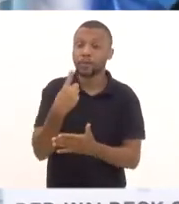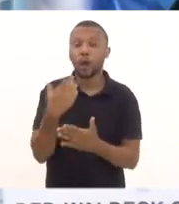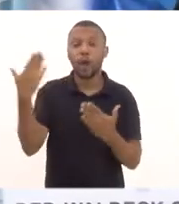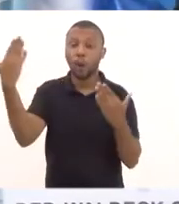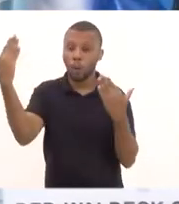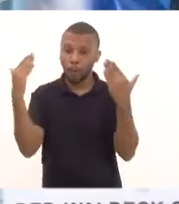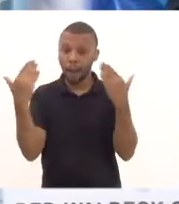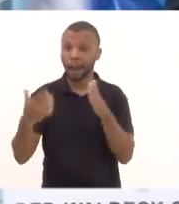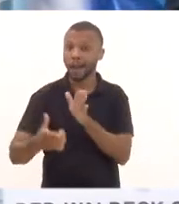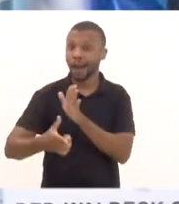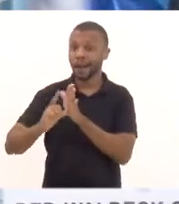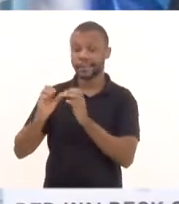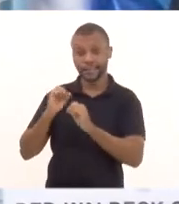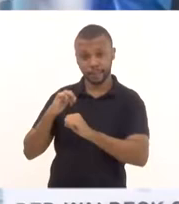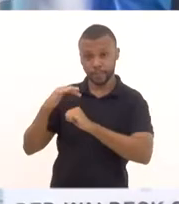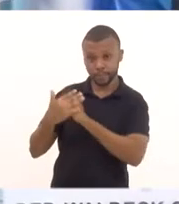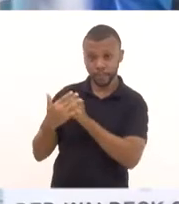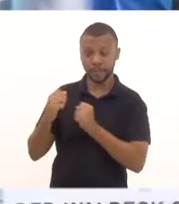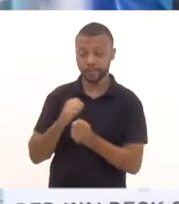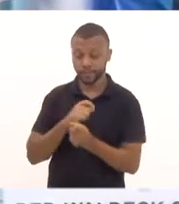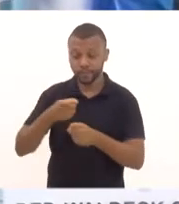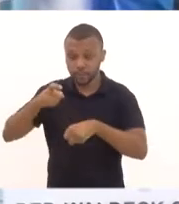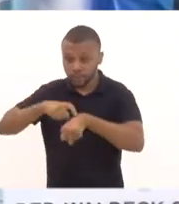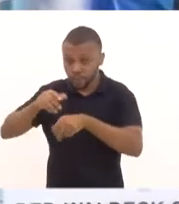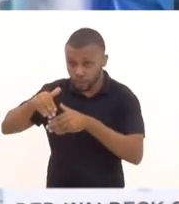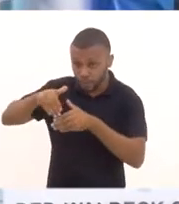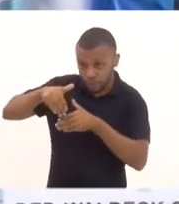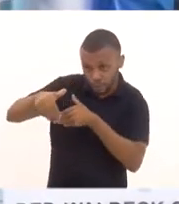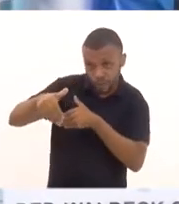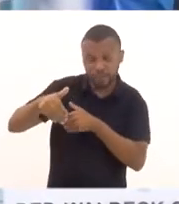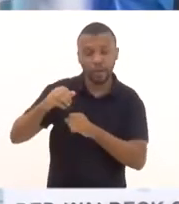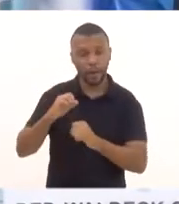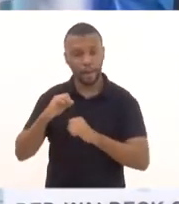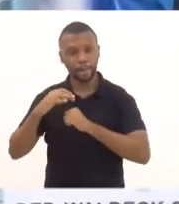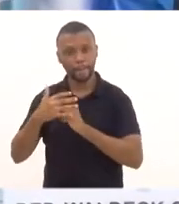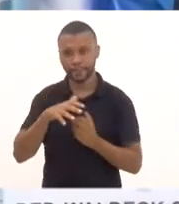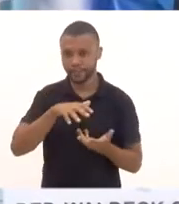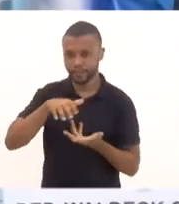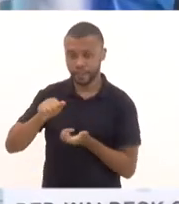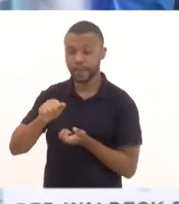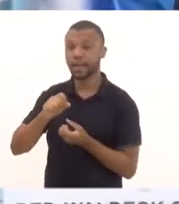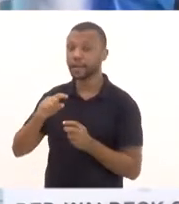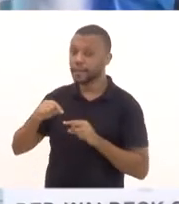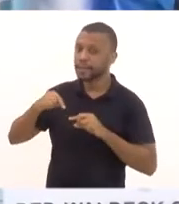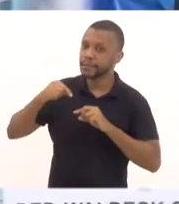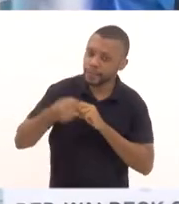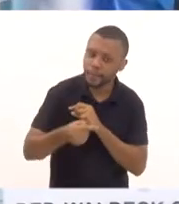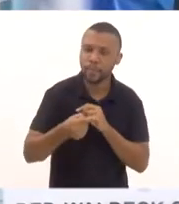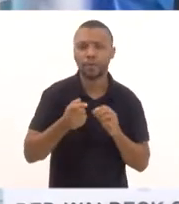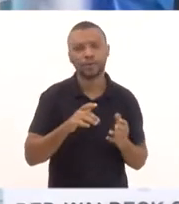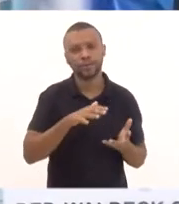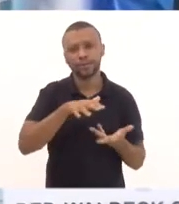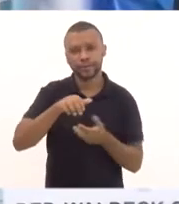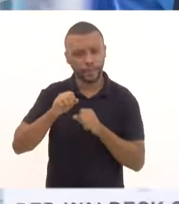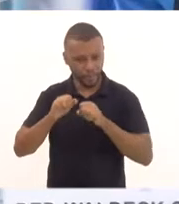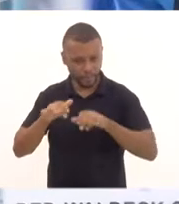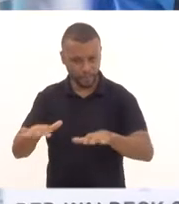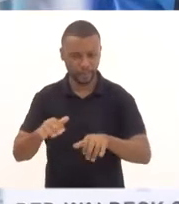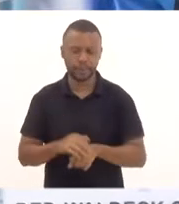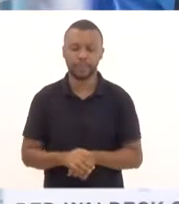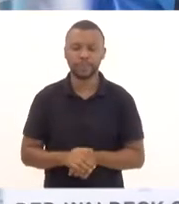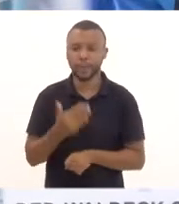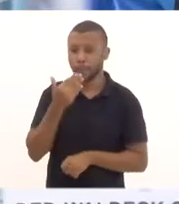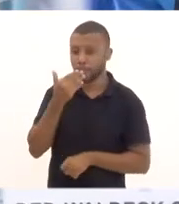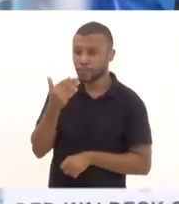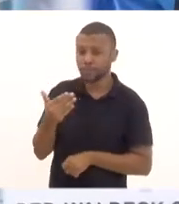antes da prisão pandemia durante a pandemia e pós pandemia requerer levantamento de quantas composições estão